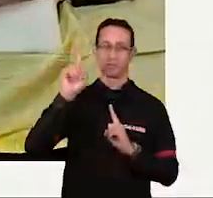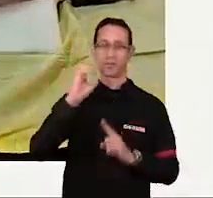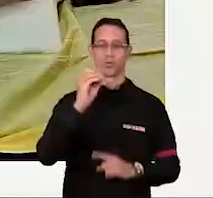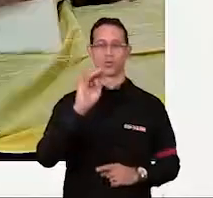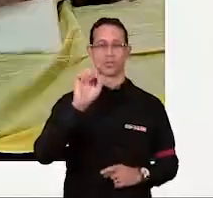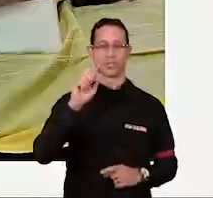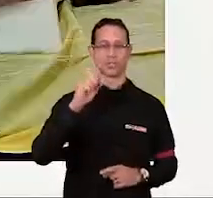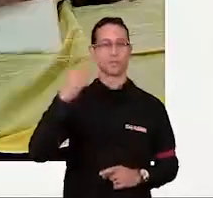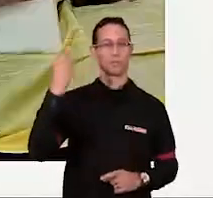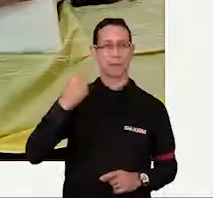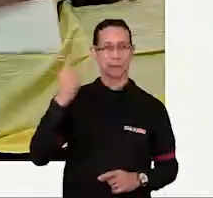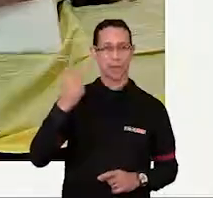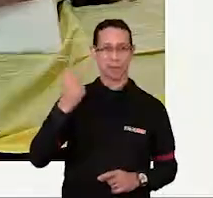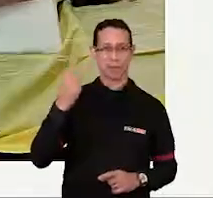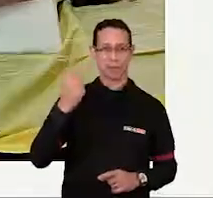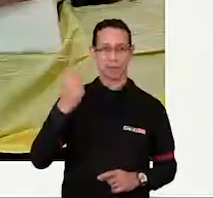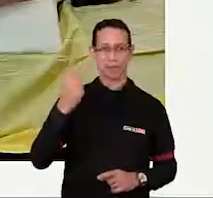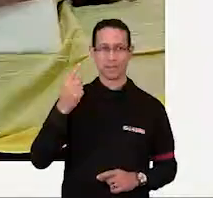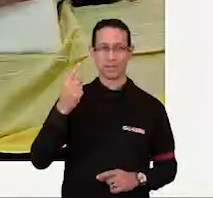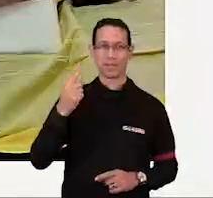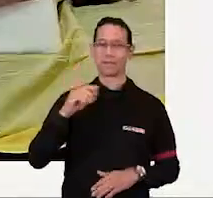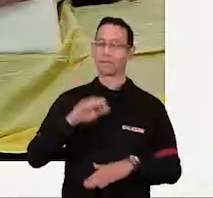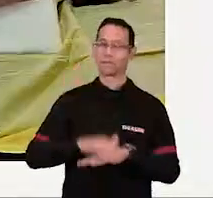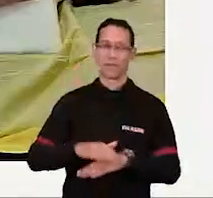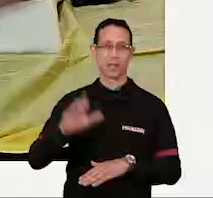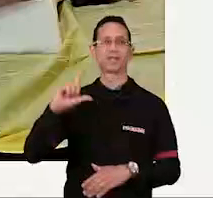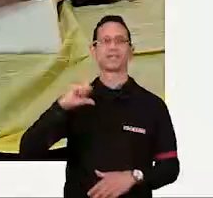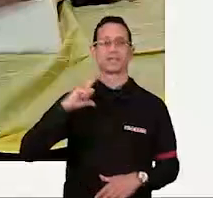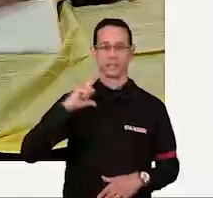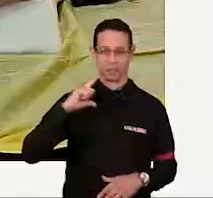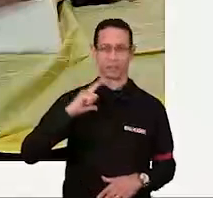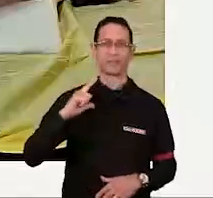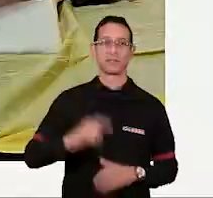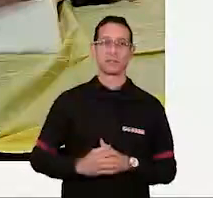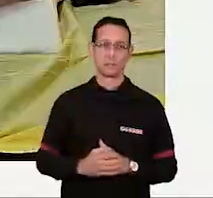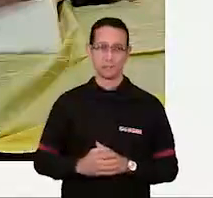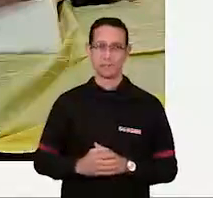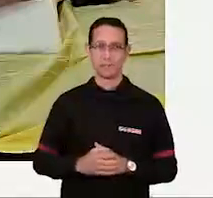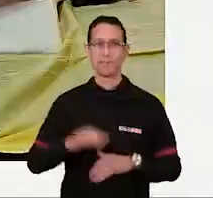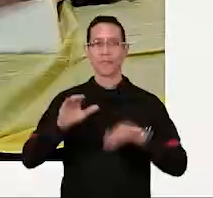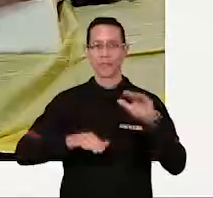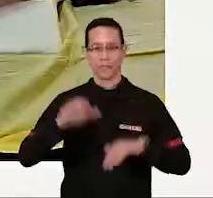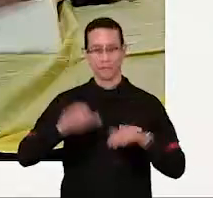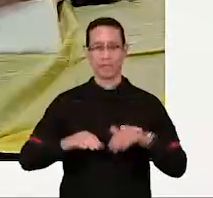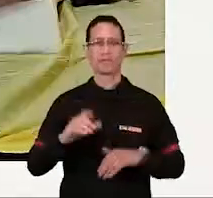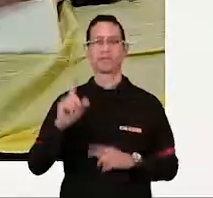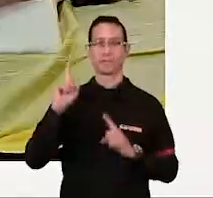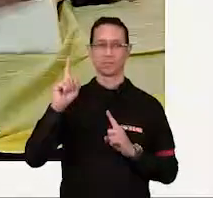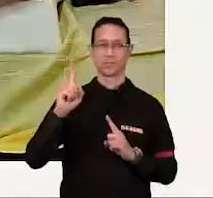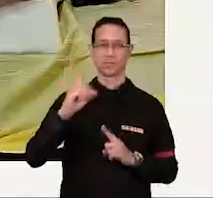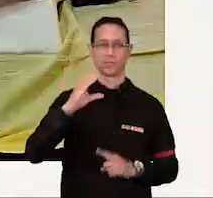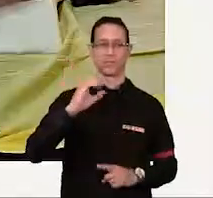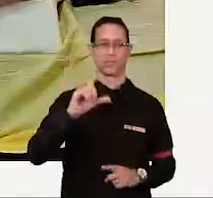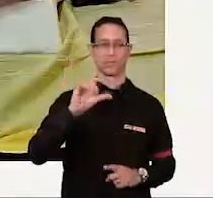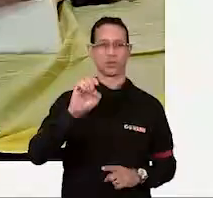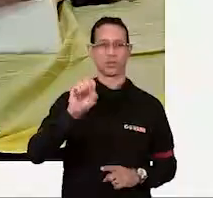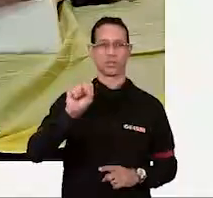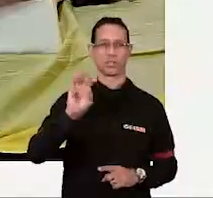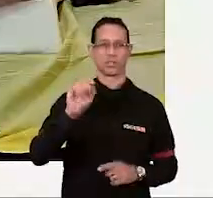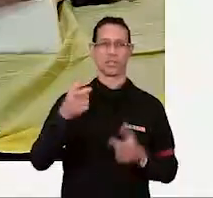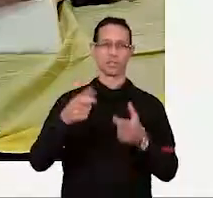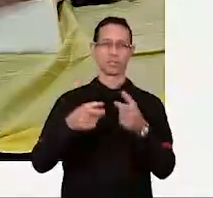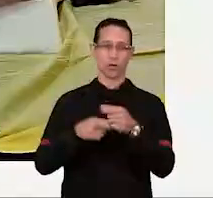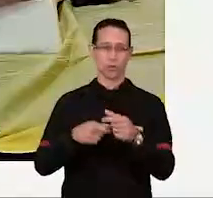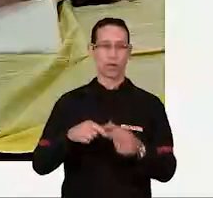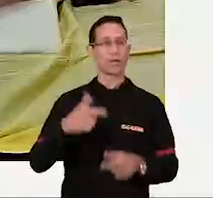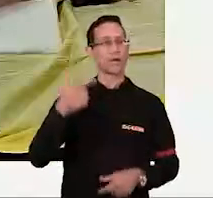no Cavalier, mas o bulldog francês faz otite média primária, e às vezes faz colisteatoma, e o pug faz